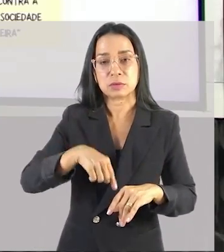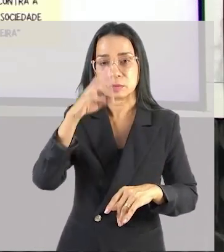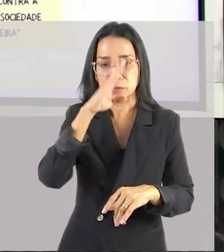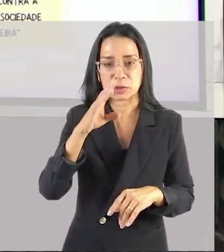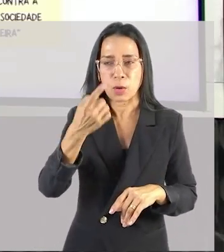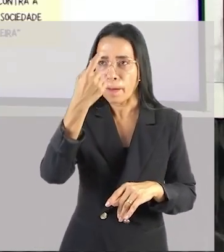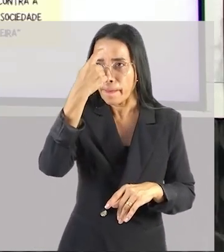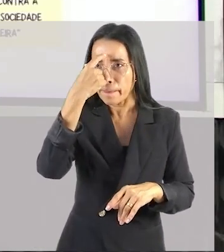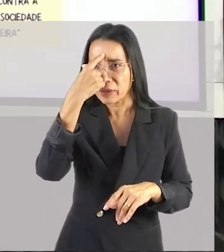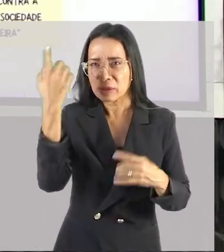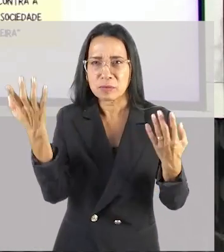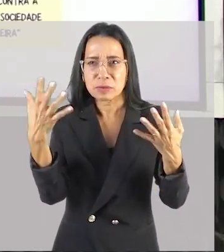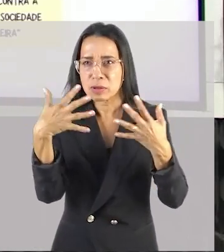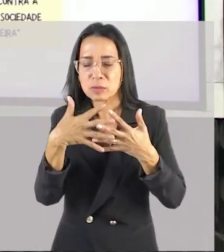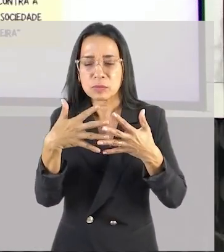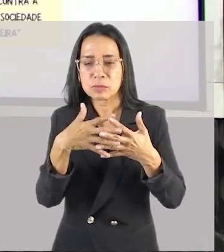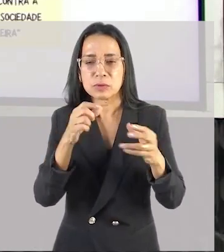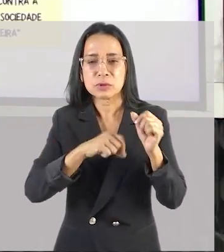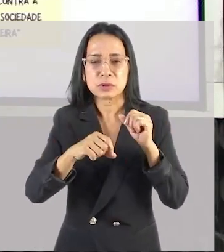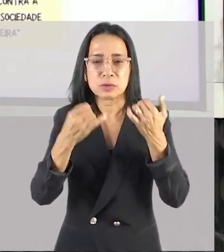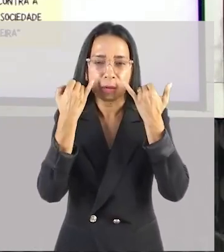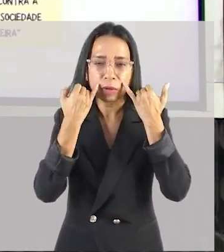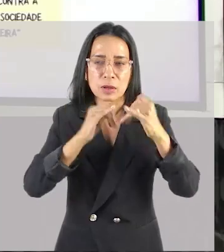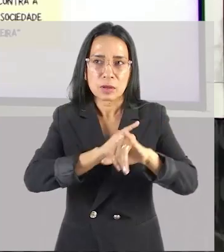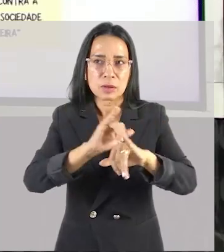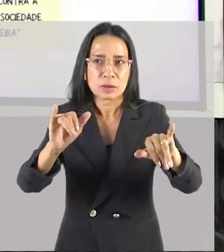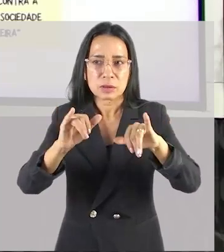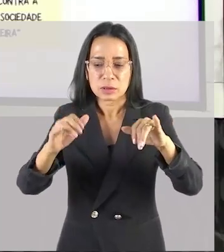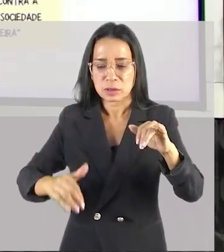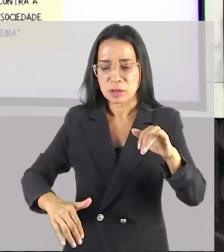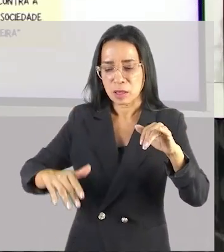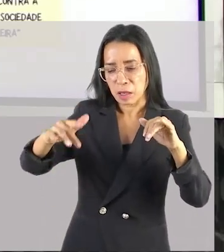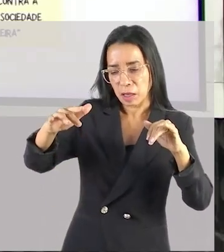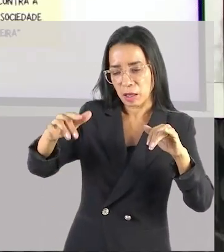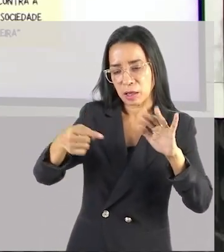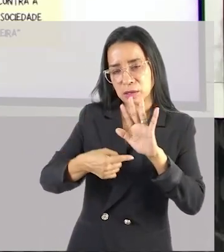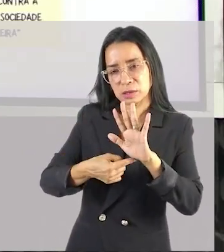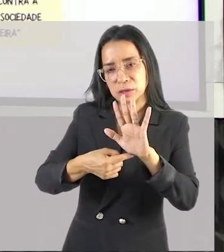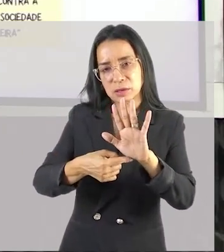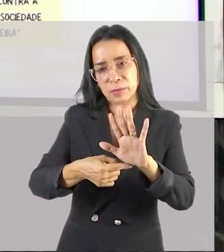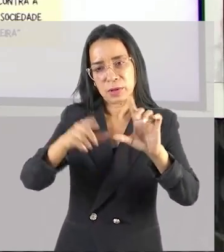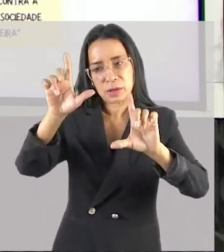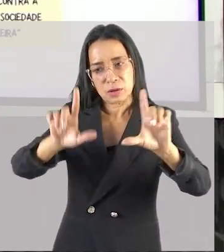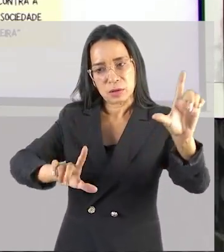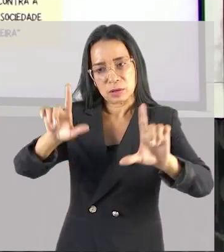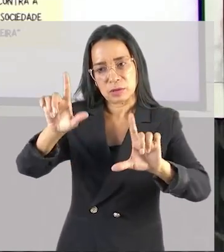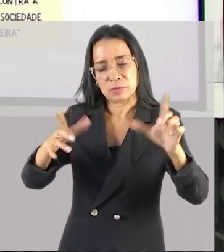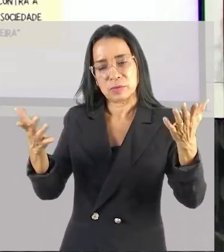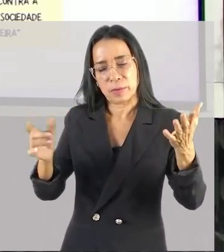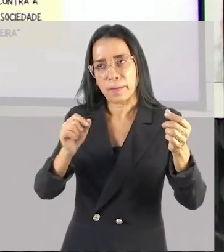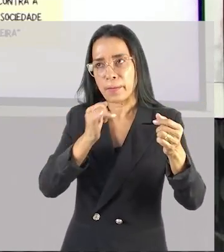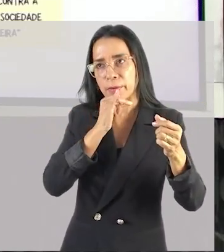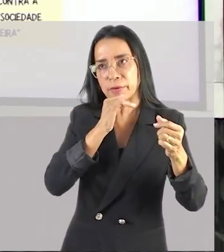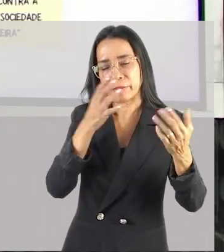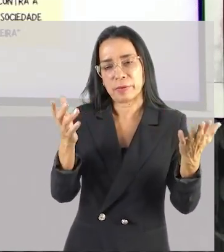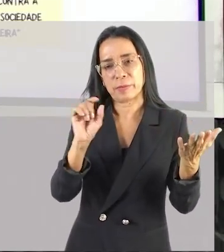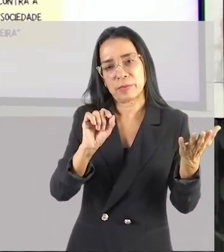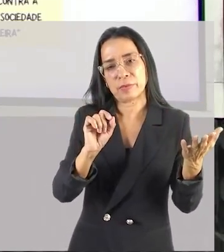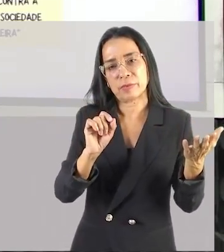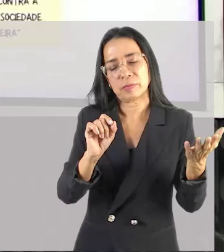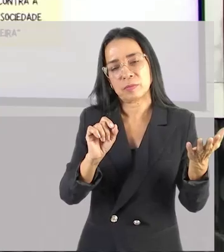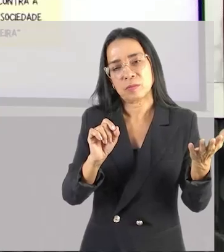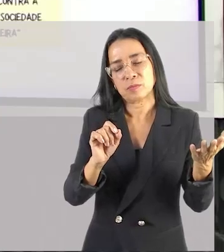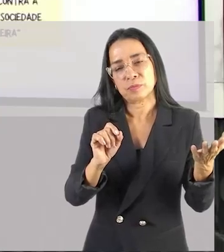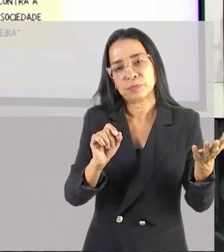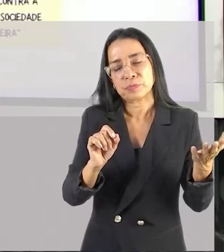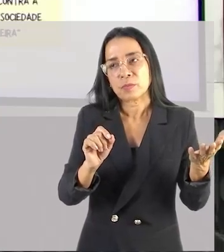que era um tema relacionado à publicidade, em que as crianças apareciam dentro da publicidade. Por exemplo, vamos supor